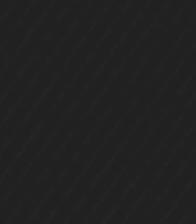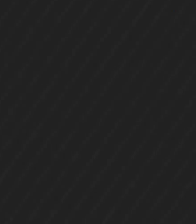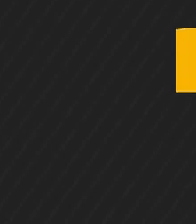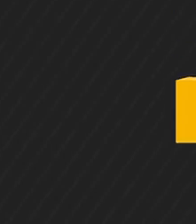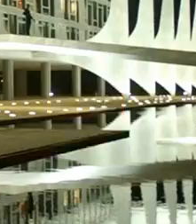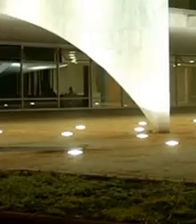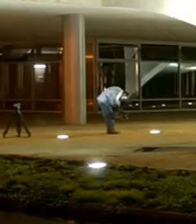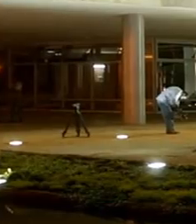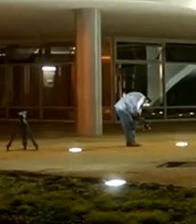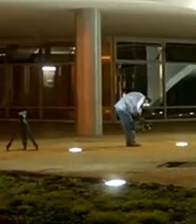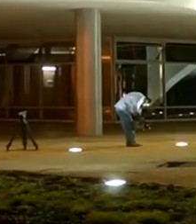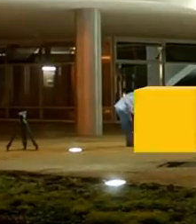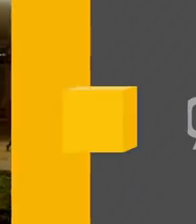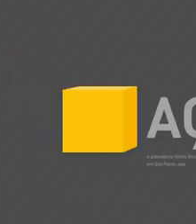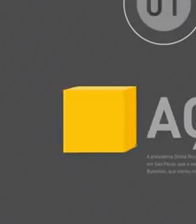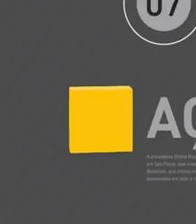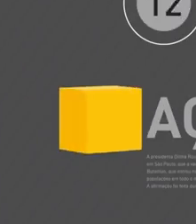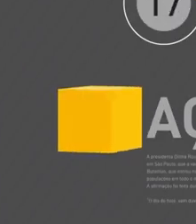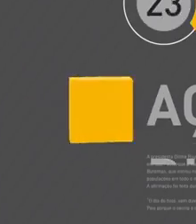Música